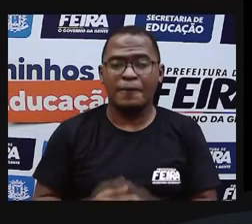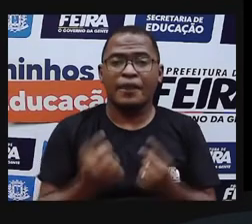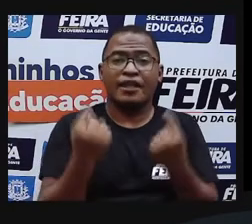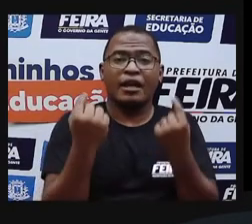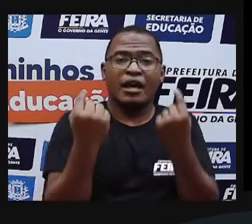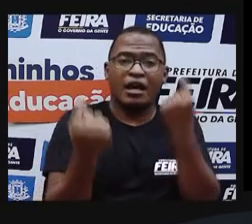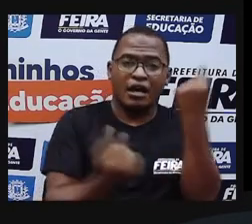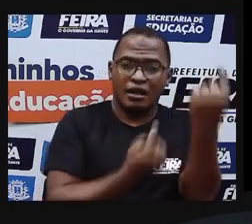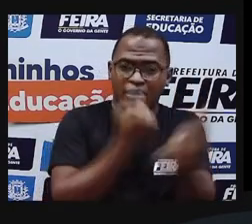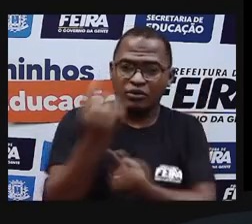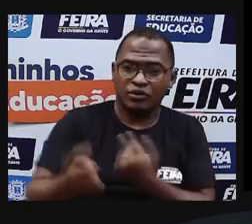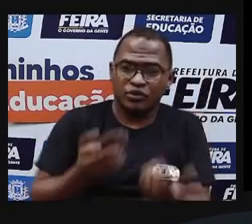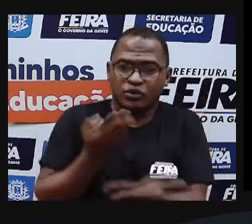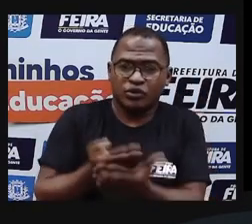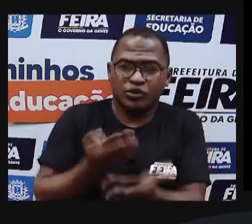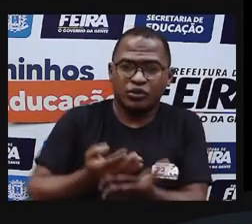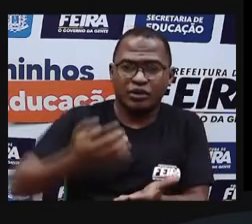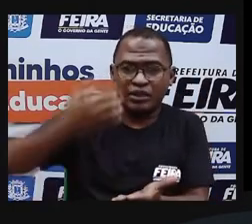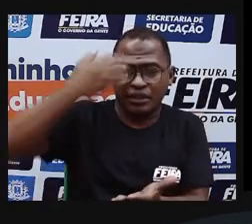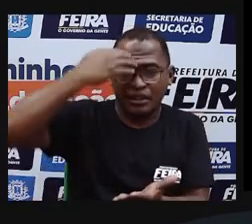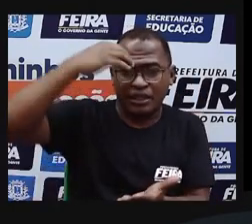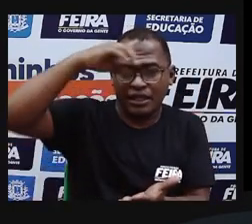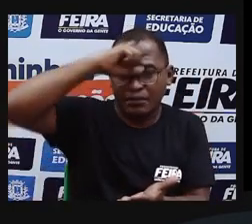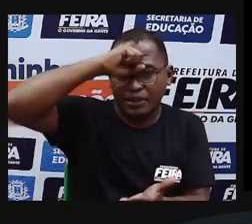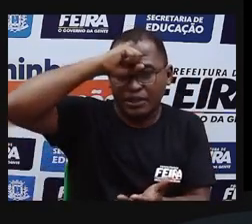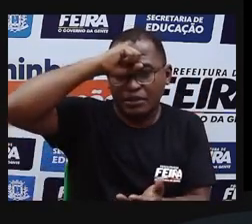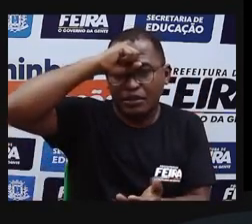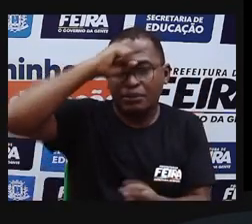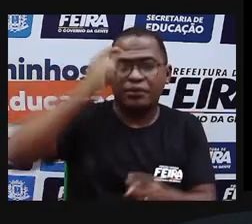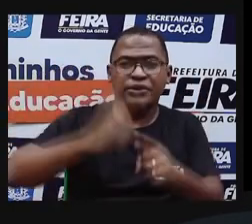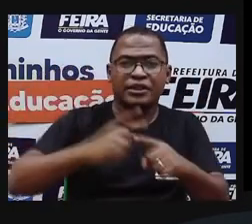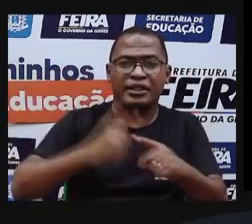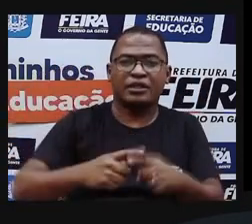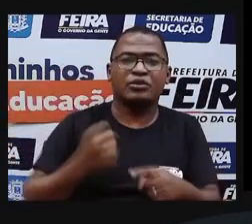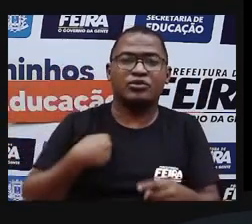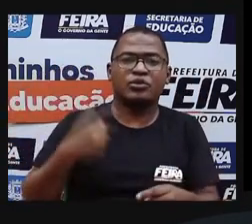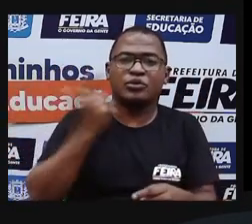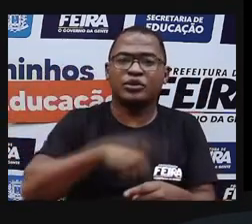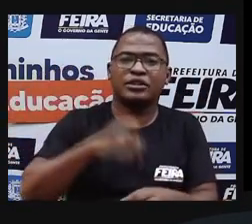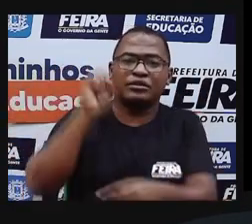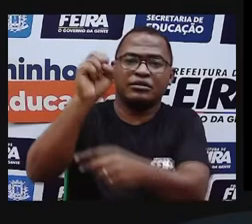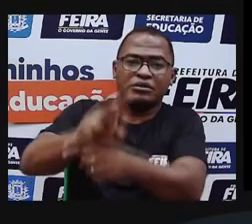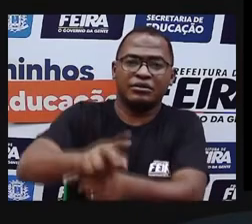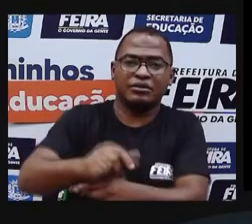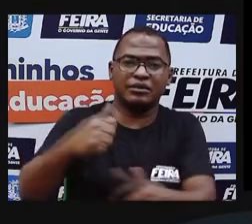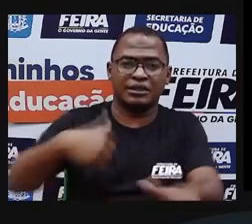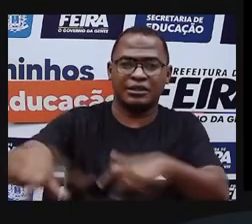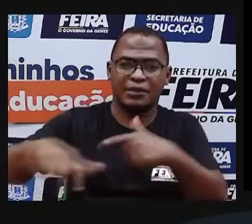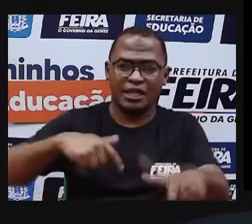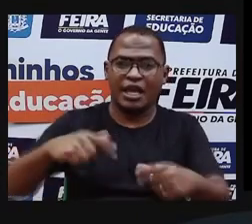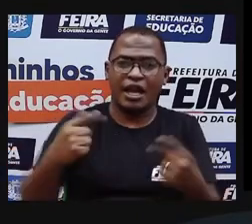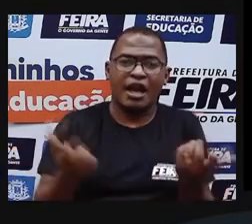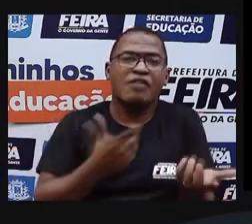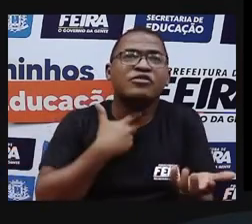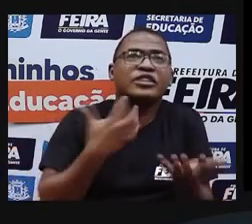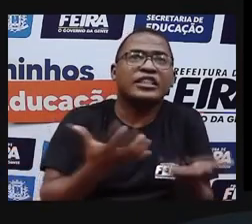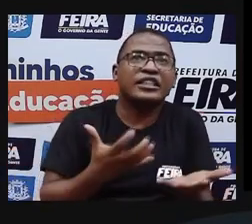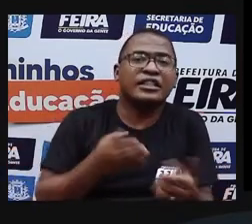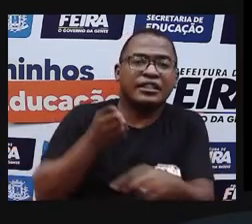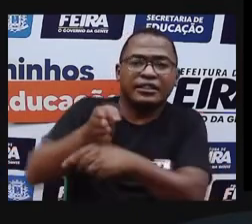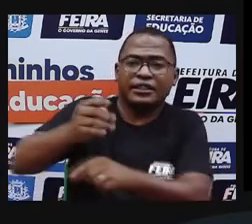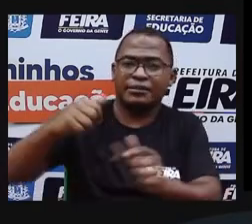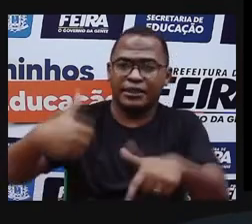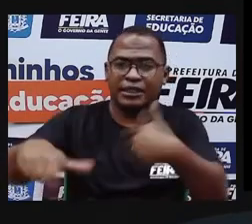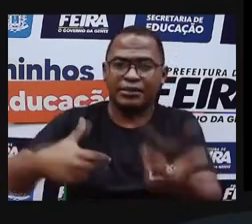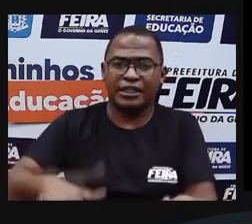a ter emprego. Voltaram não, tiveram emprego, porque antes não poderiam. Não conseguia passar numa seleção, porque não sabia nem assinar o nome.